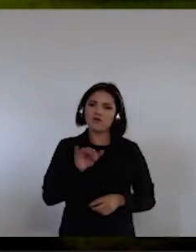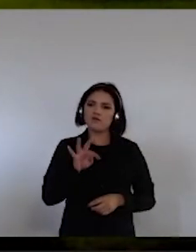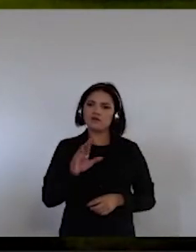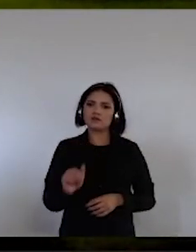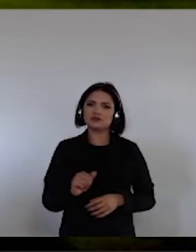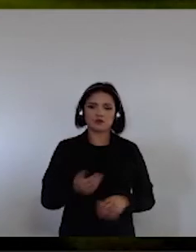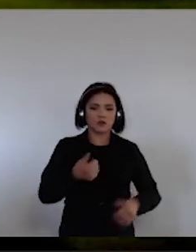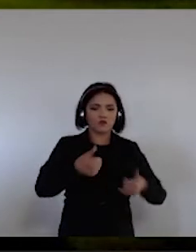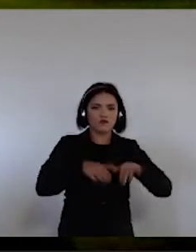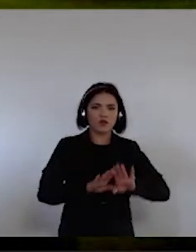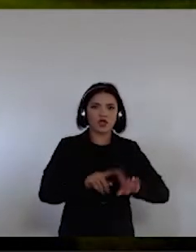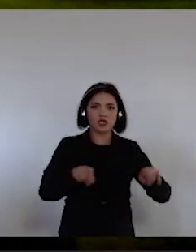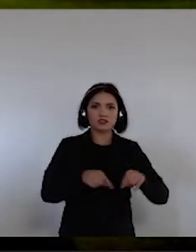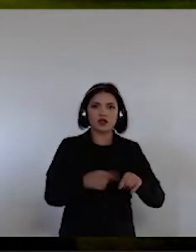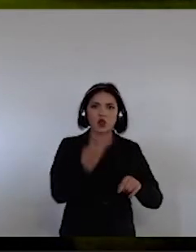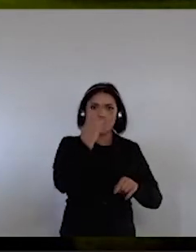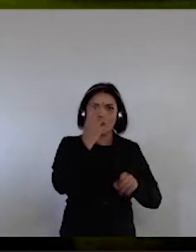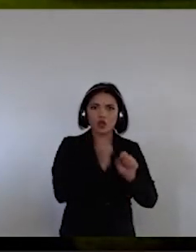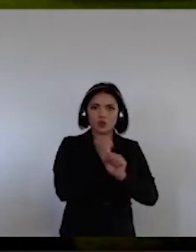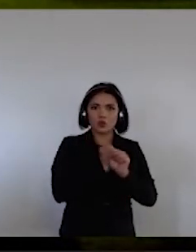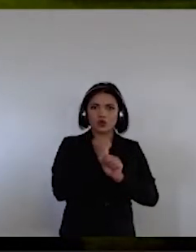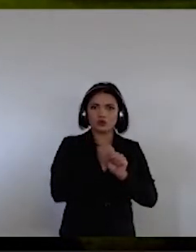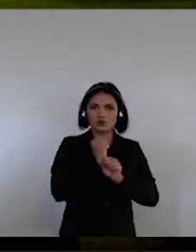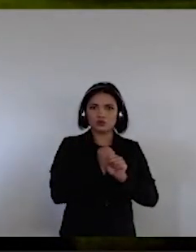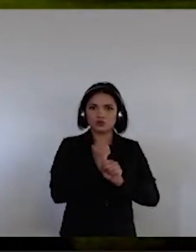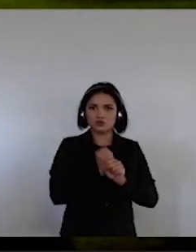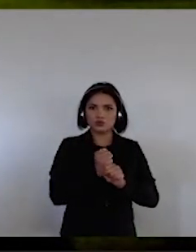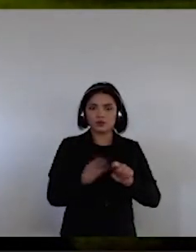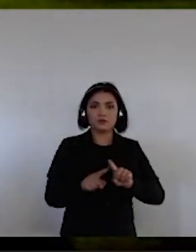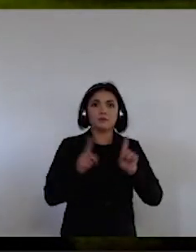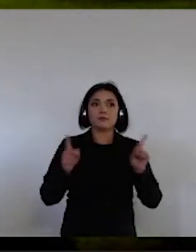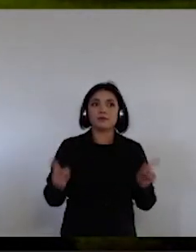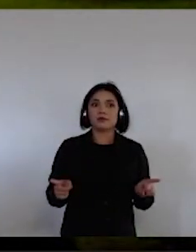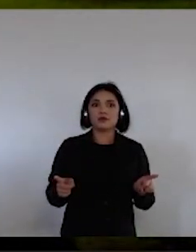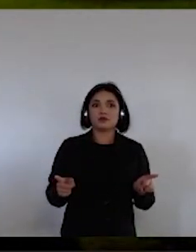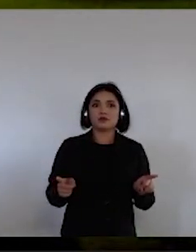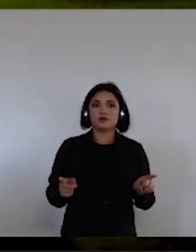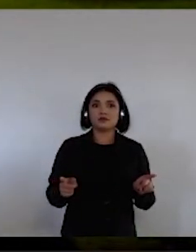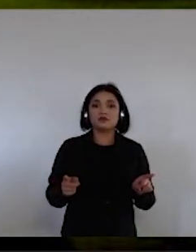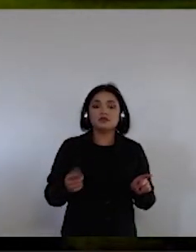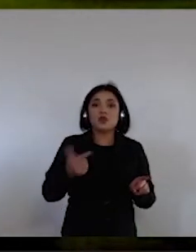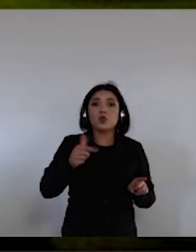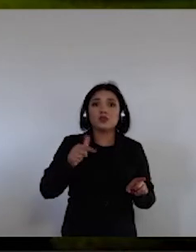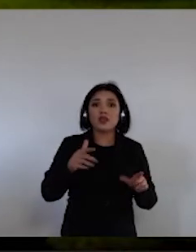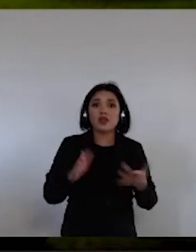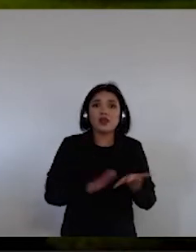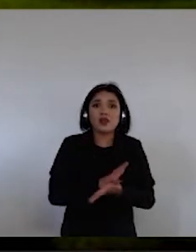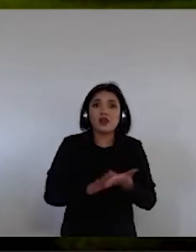artigo 319 do Código Penal, que é aquele que deixa de cumprir dever de ofício,